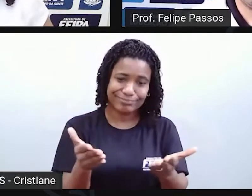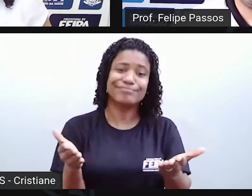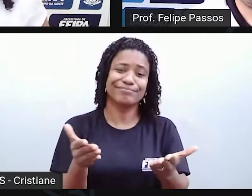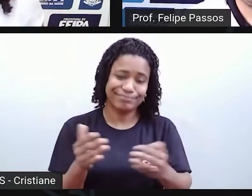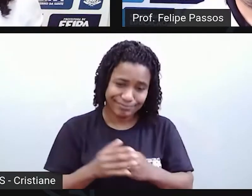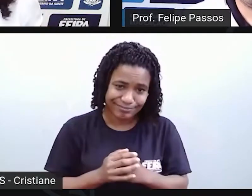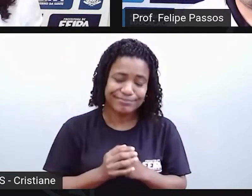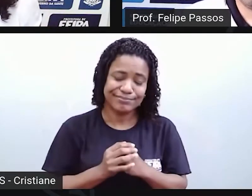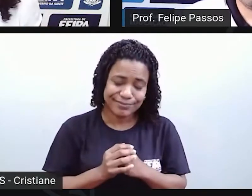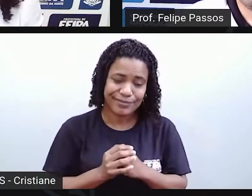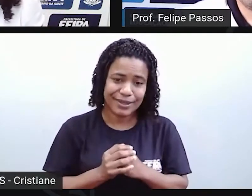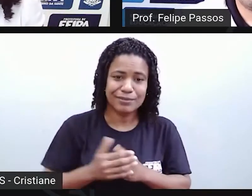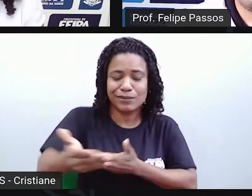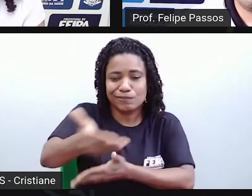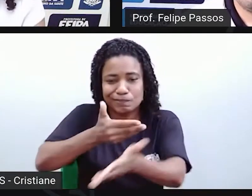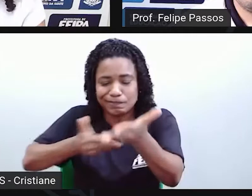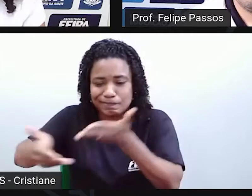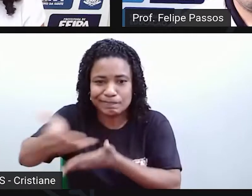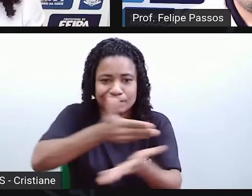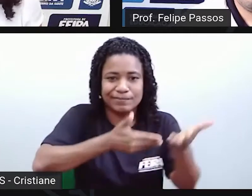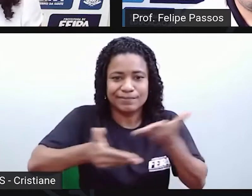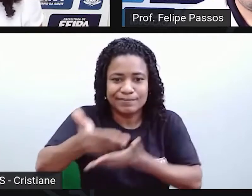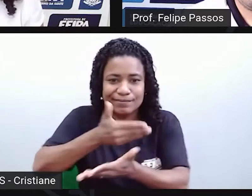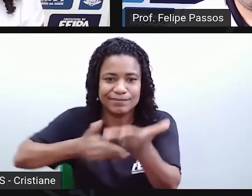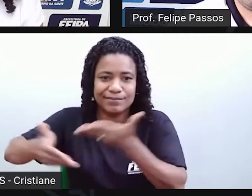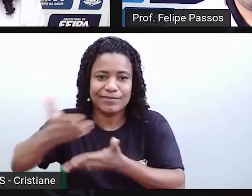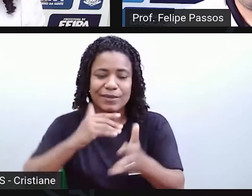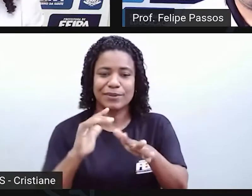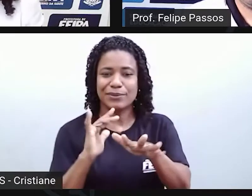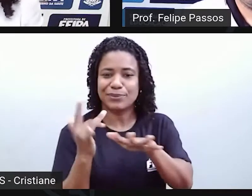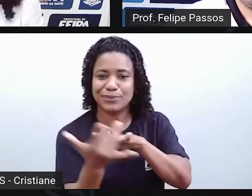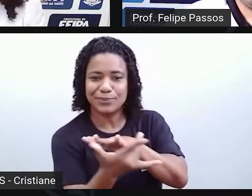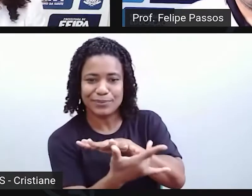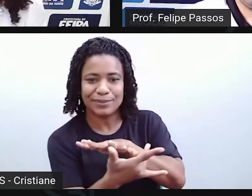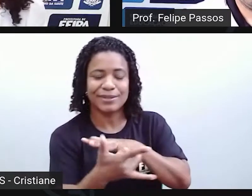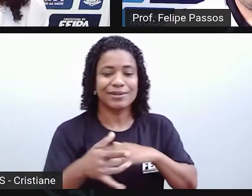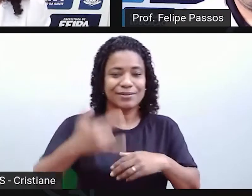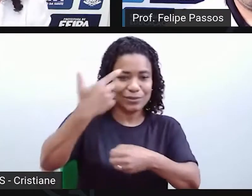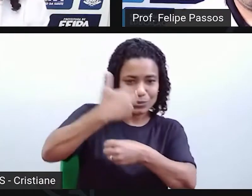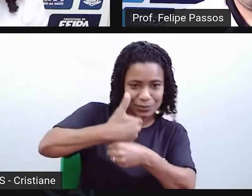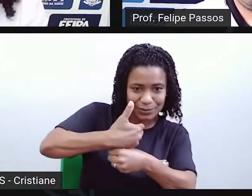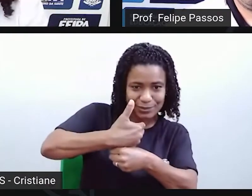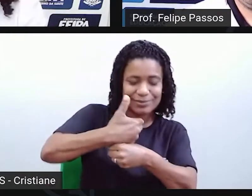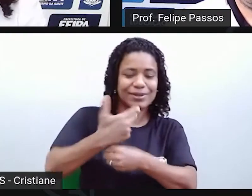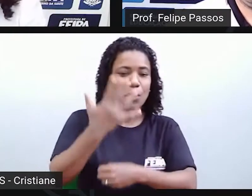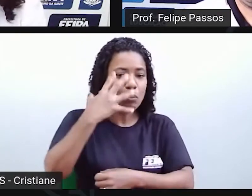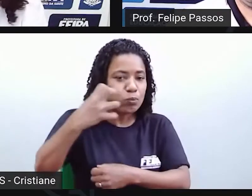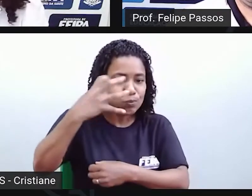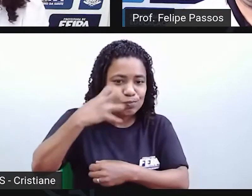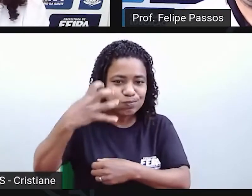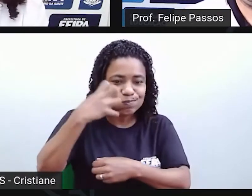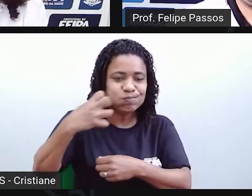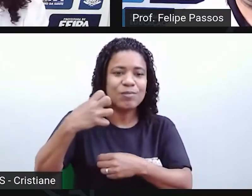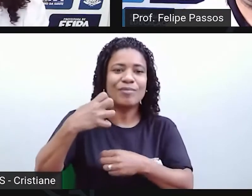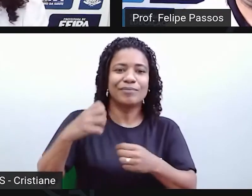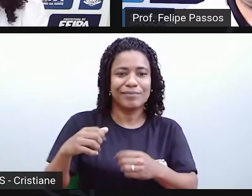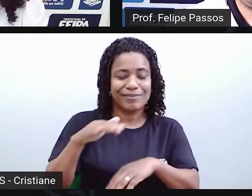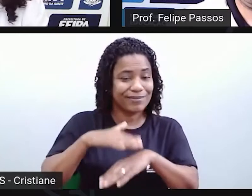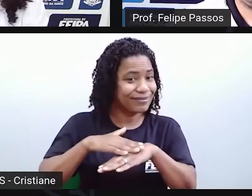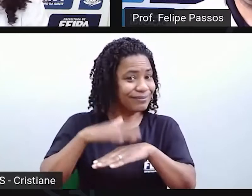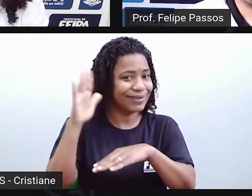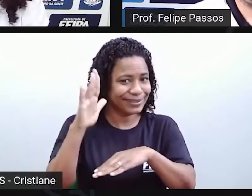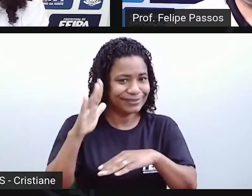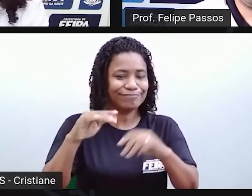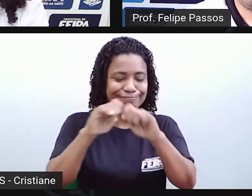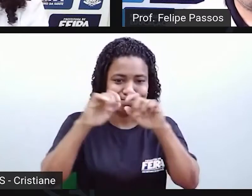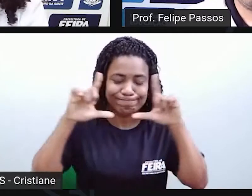fato da gente estar se relacionando muito mais de forma mediada, pelas câmeras, pelos recursos e mais um intermédio, mais uma camada,